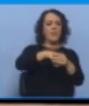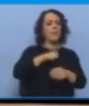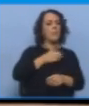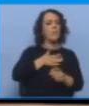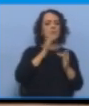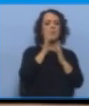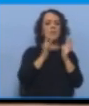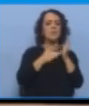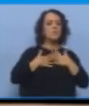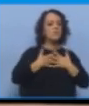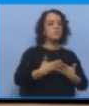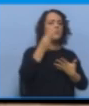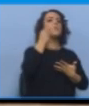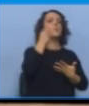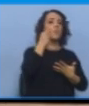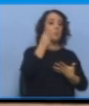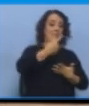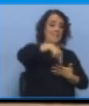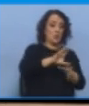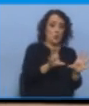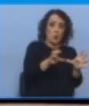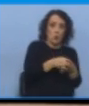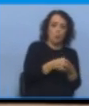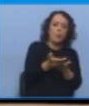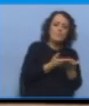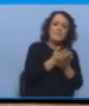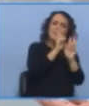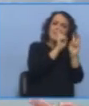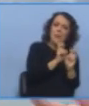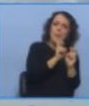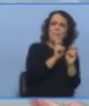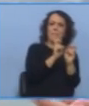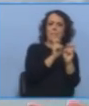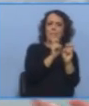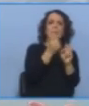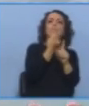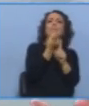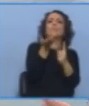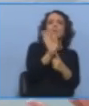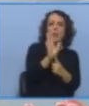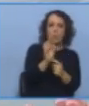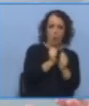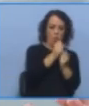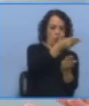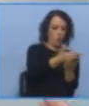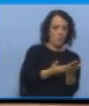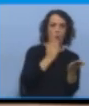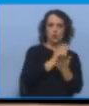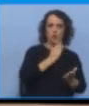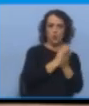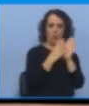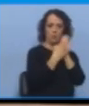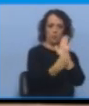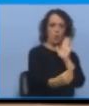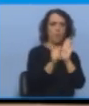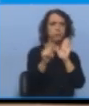E nestes grupos meditávamos sobre estes temas. Como é que eu confronto documentos de gestão, de escolas de negócios, de